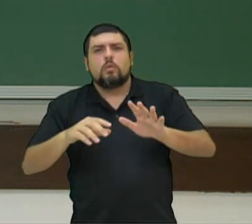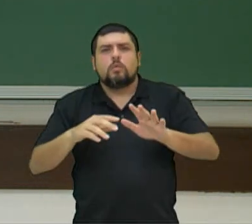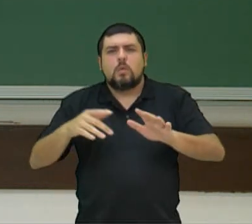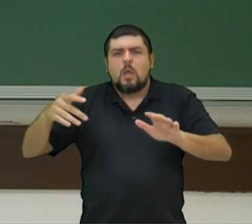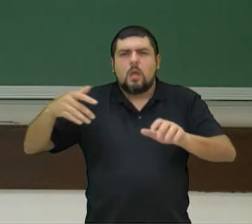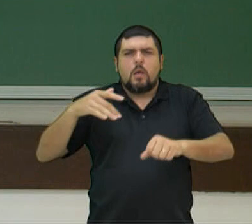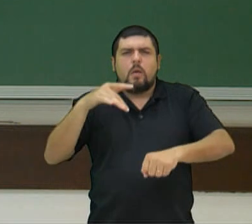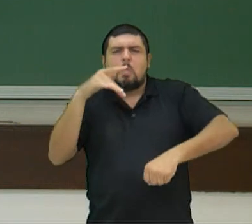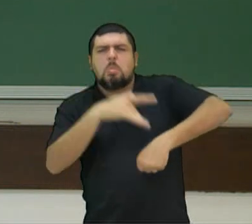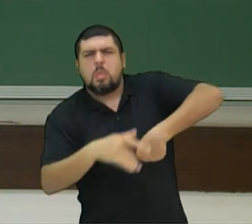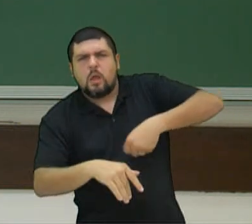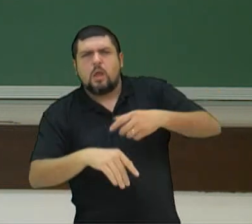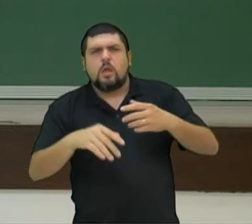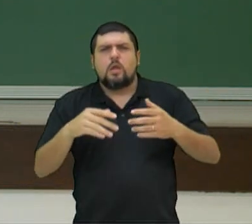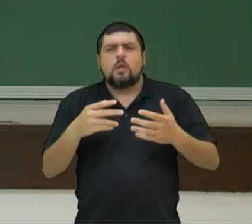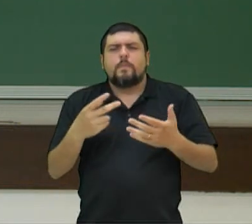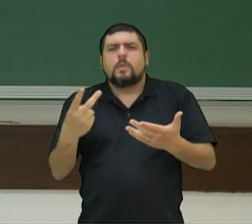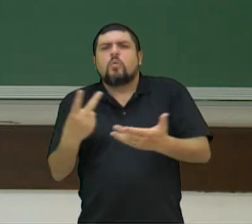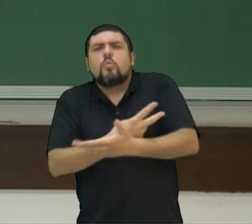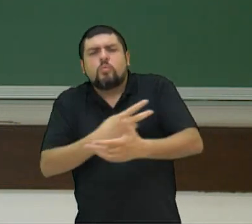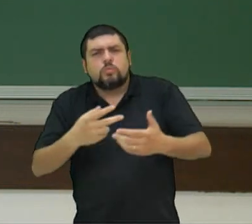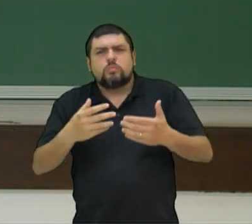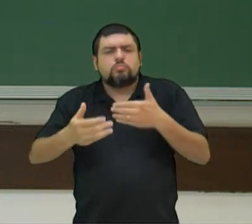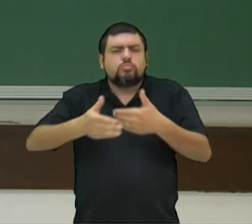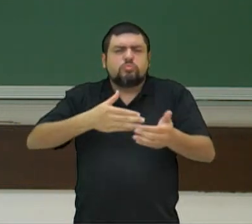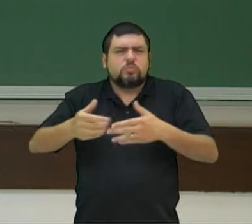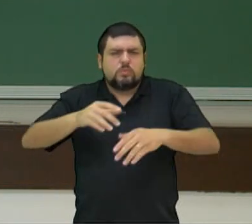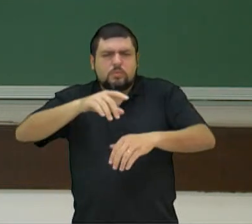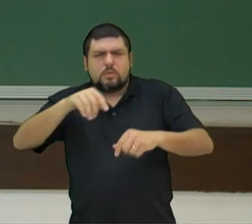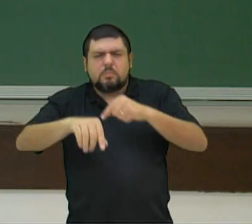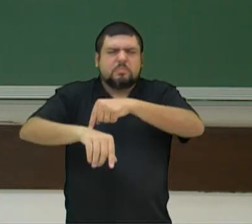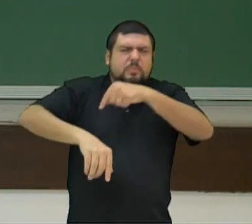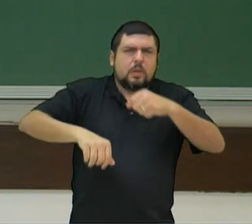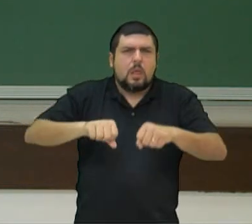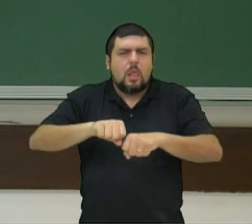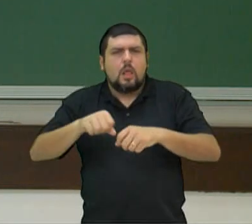durante a competição aconteça alguma coisa,